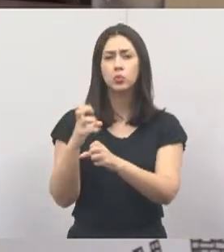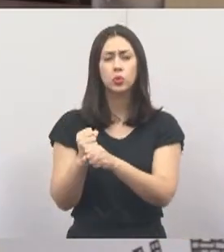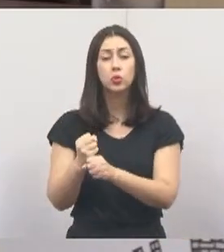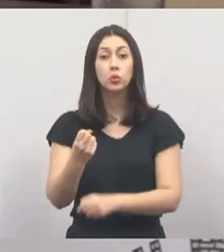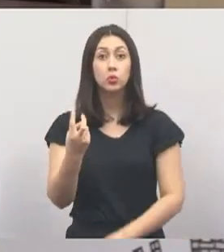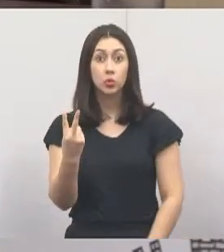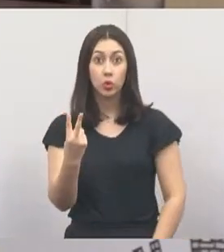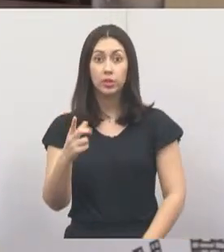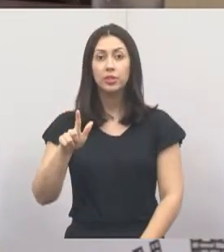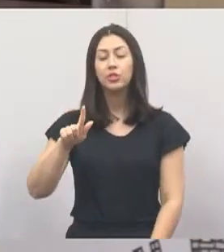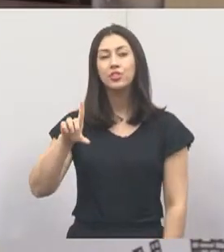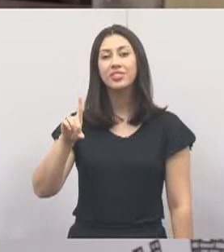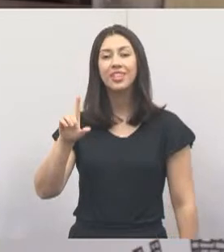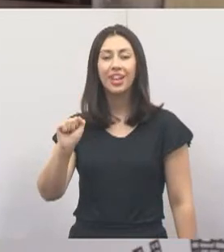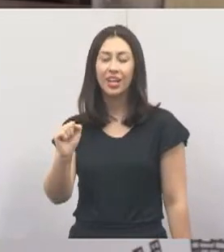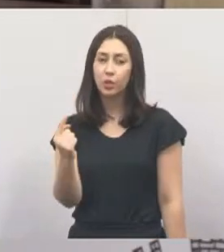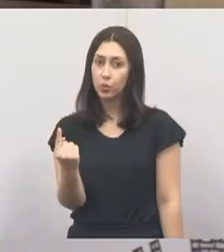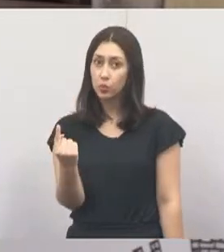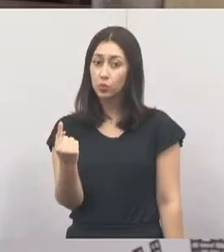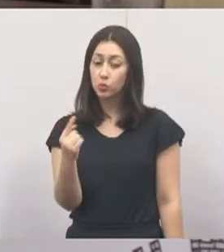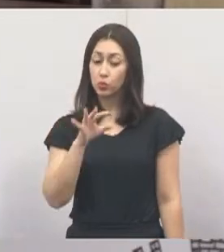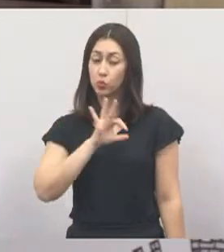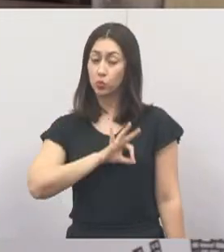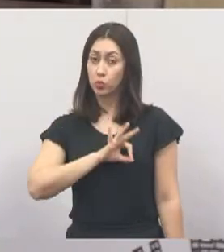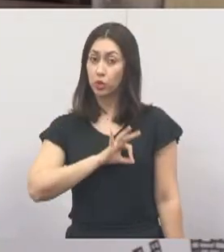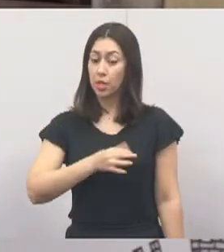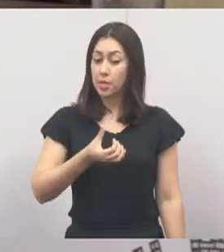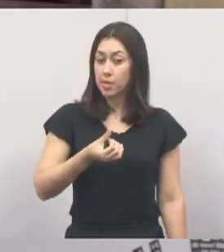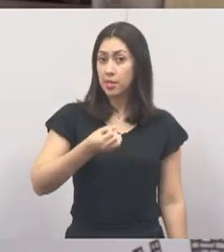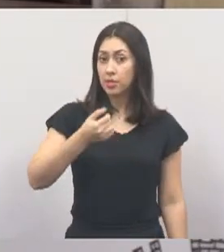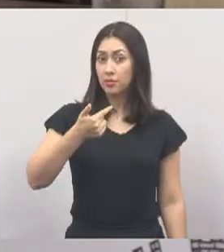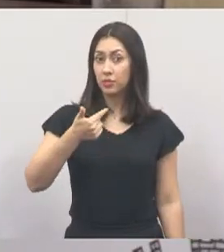2, GDA 01, valor R$